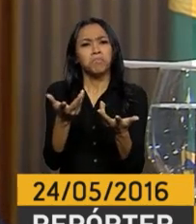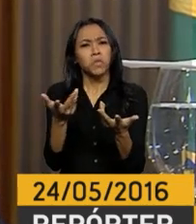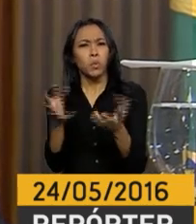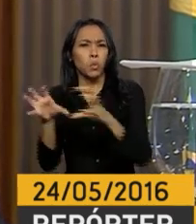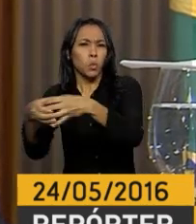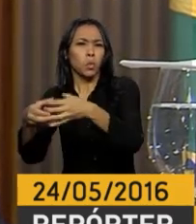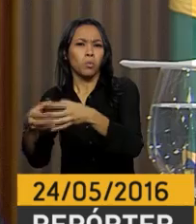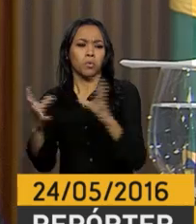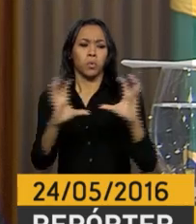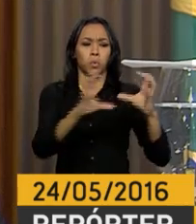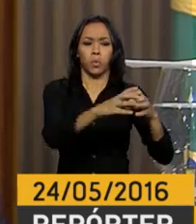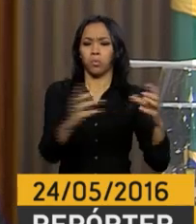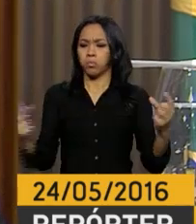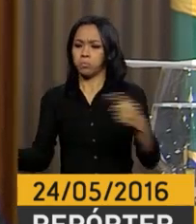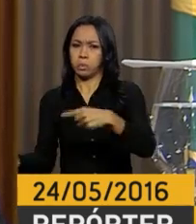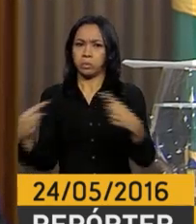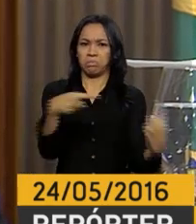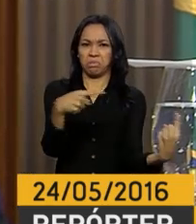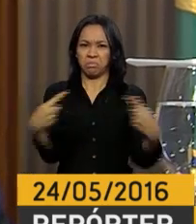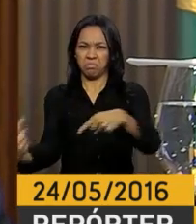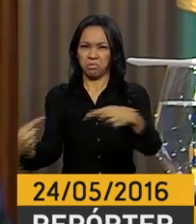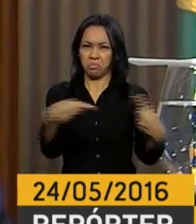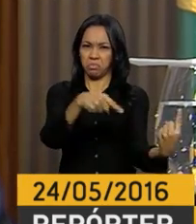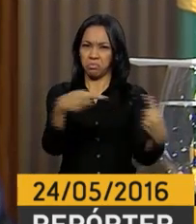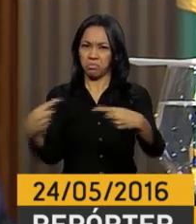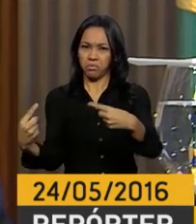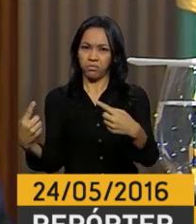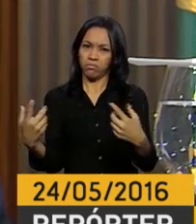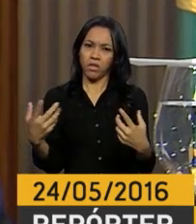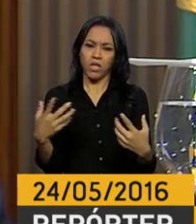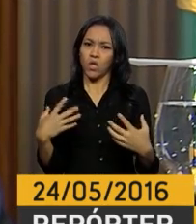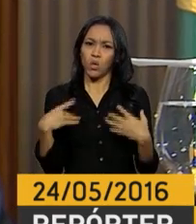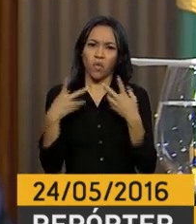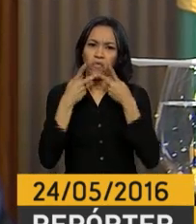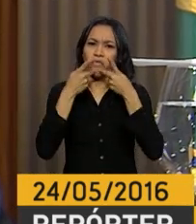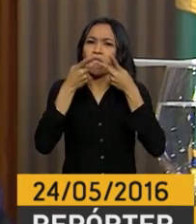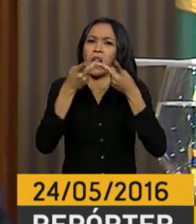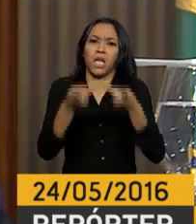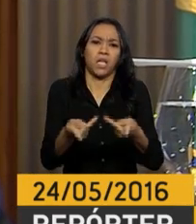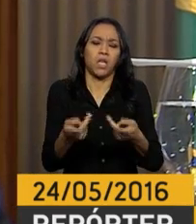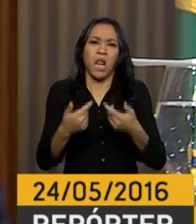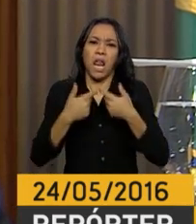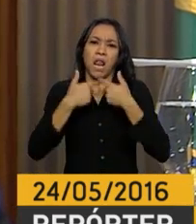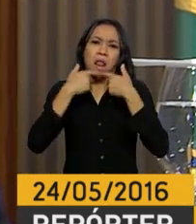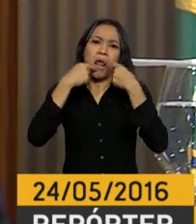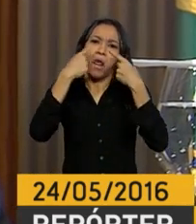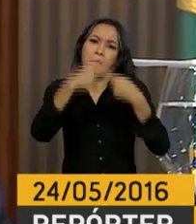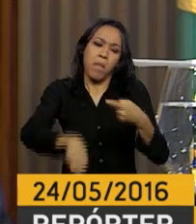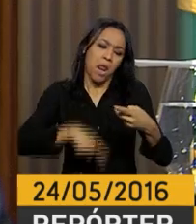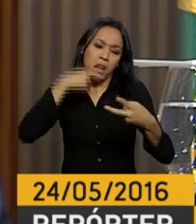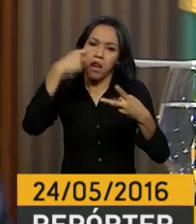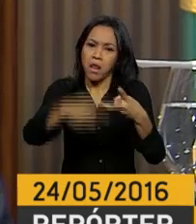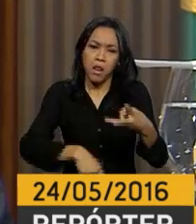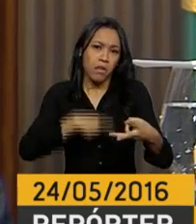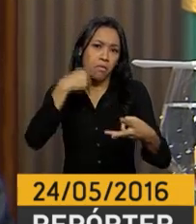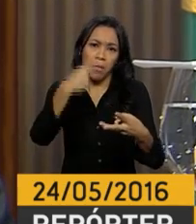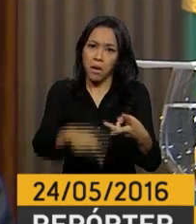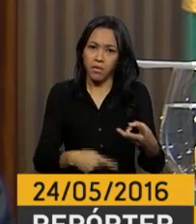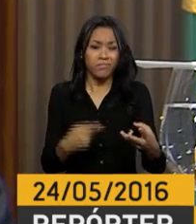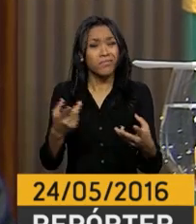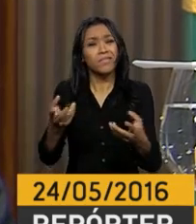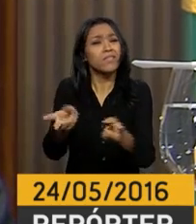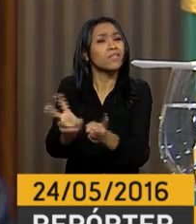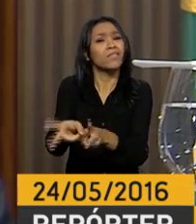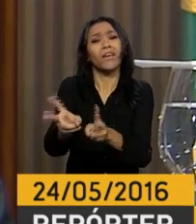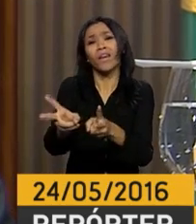oposição, não estou fazendo nenhuma queixa em relação a que haja oposição, porque a oposição é